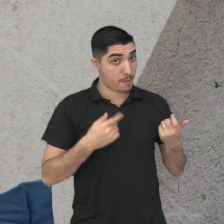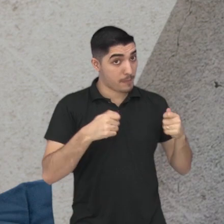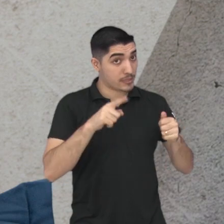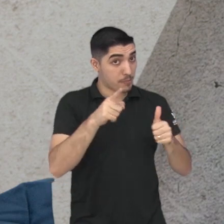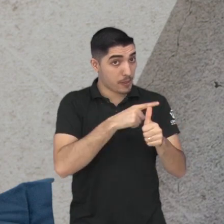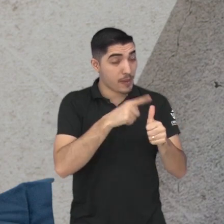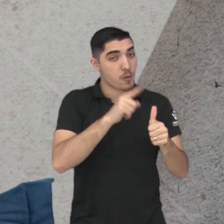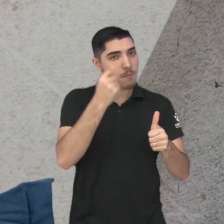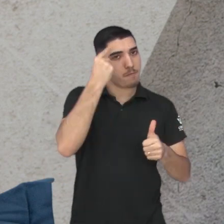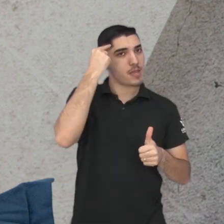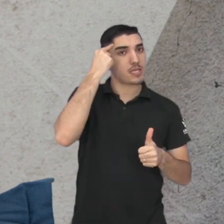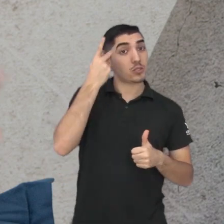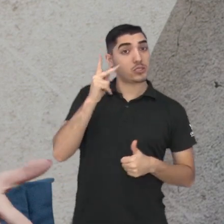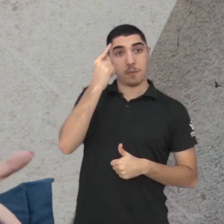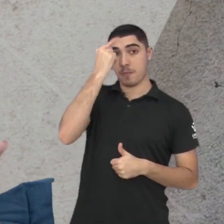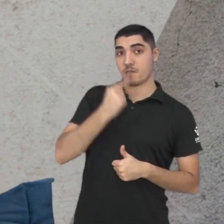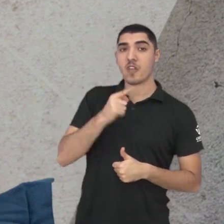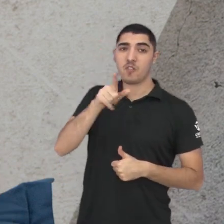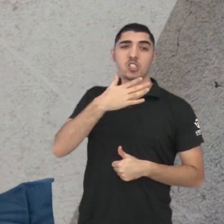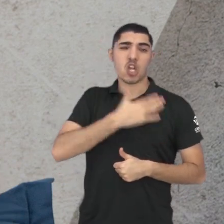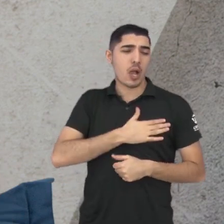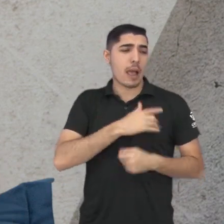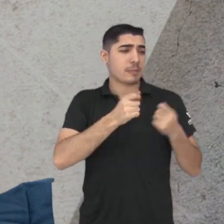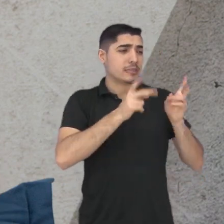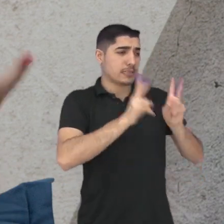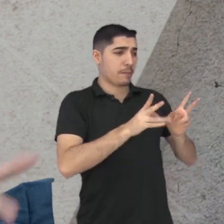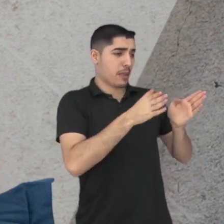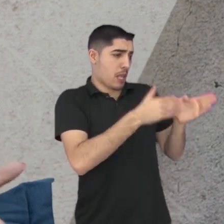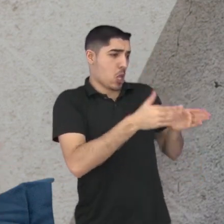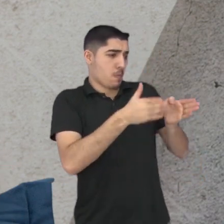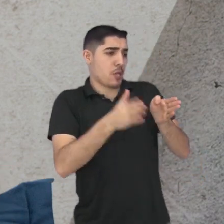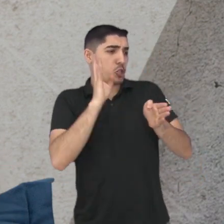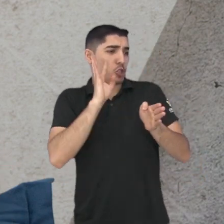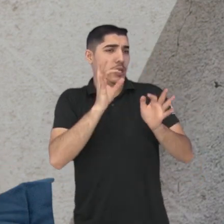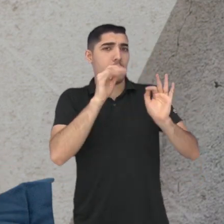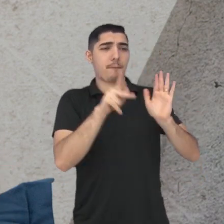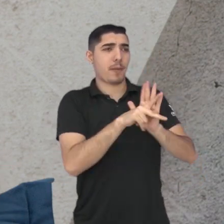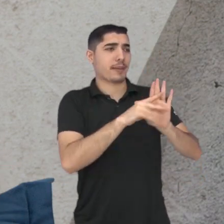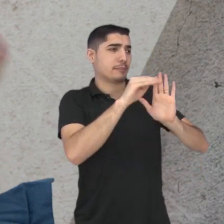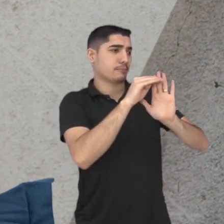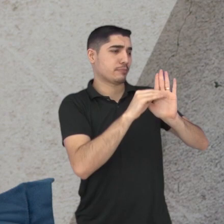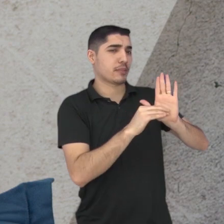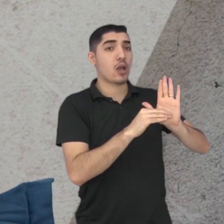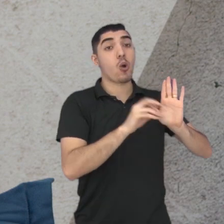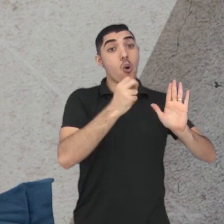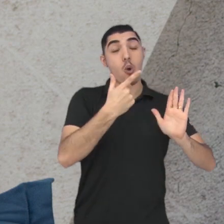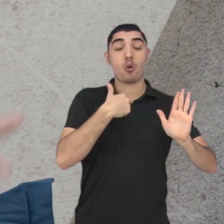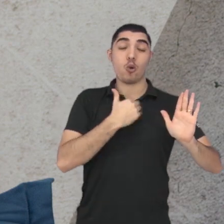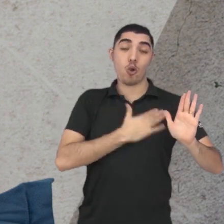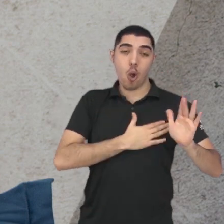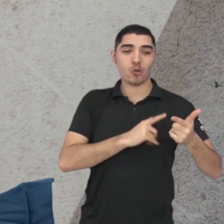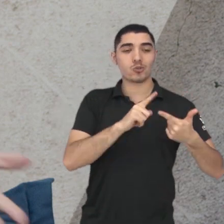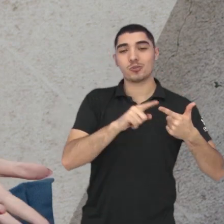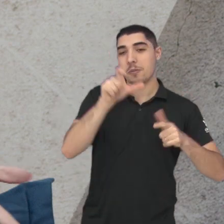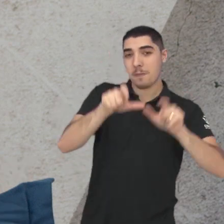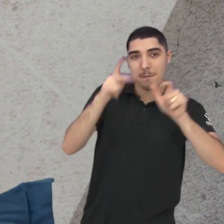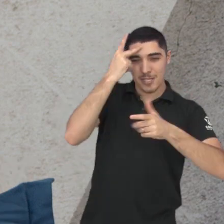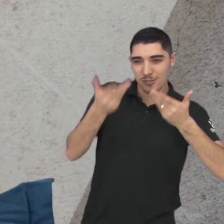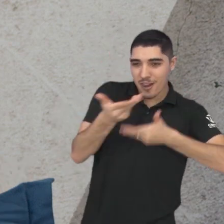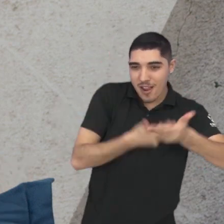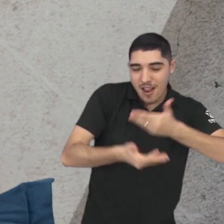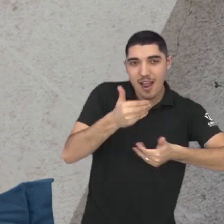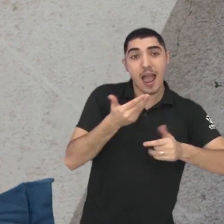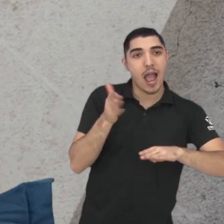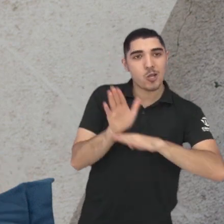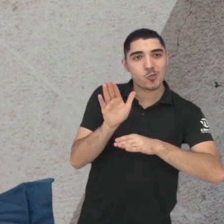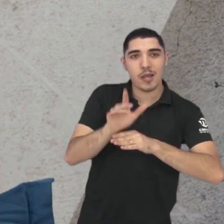se você gosta realmente de não ter rotina, de sempre estar com pessoas, resolvendo, né? Sempre dando assistência para as pessoas.